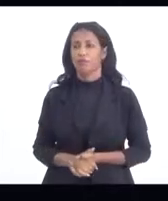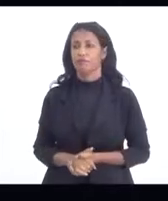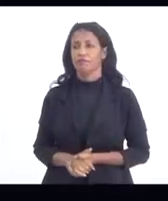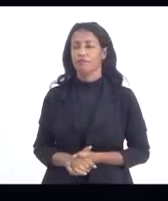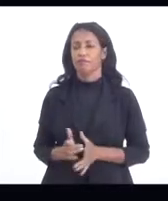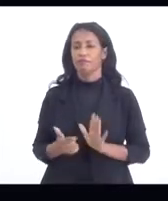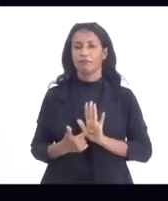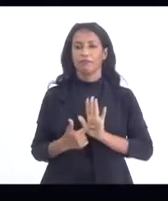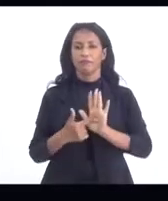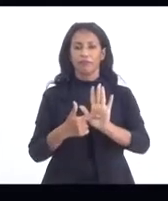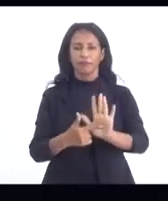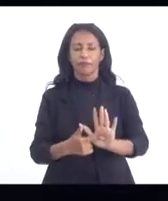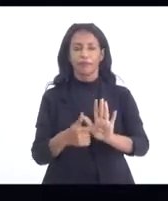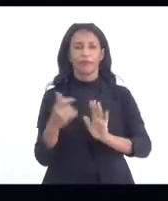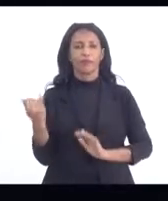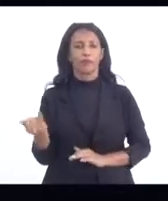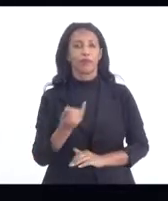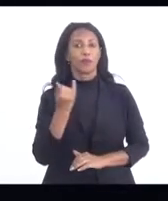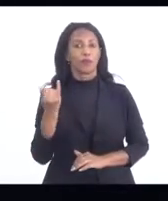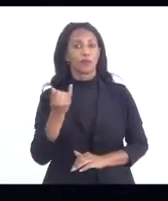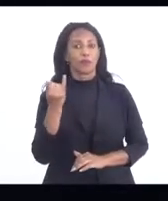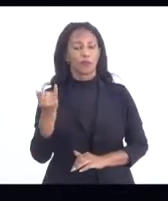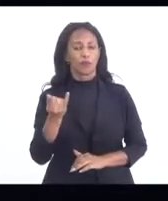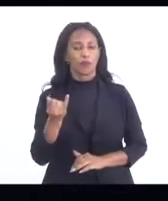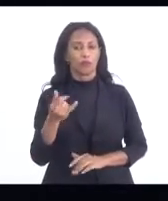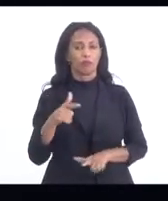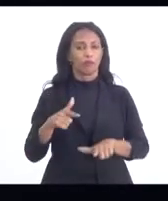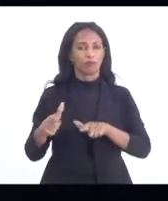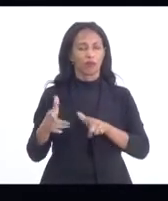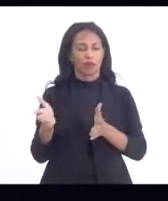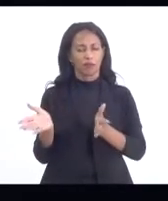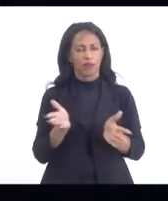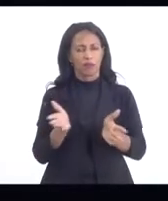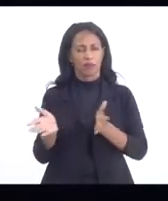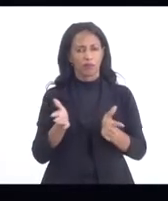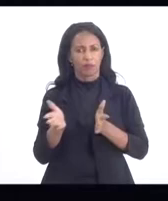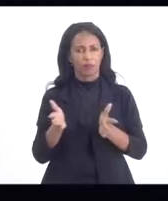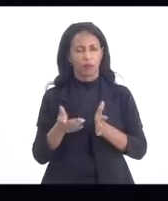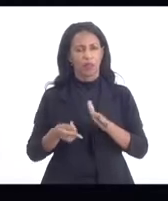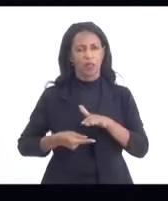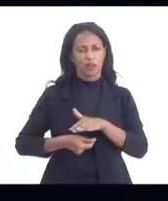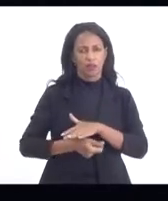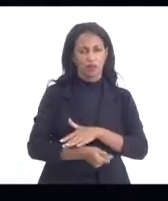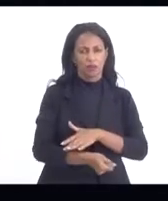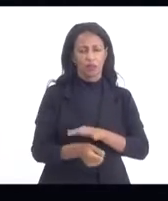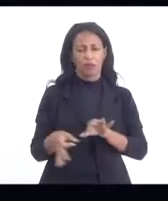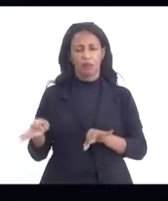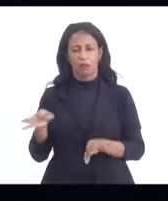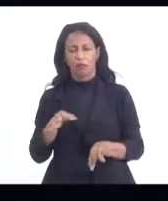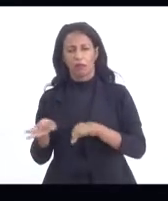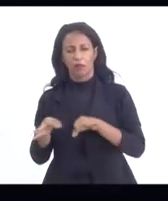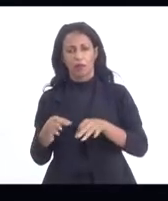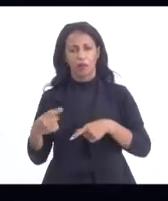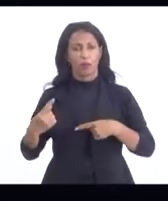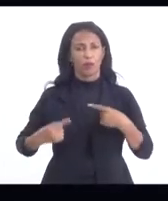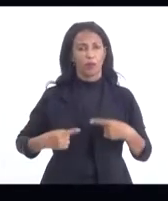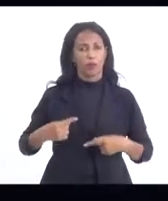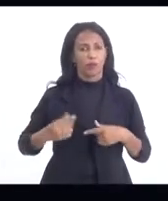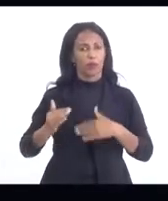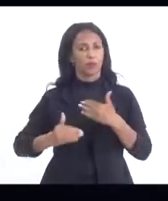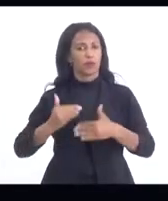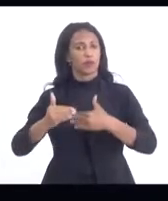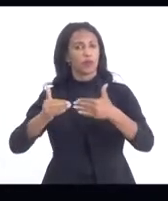sendo apresentado um importante instrumento para viabilizar investimentos e planejamento de políticos que possa